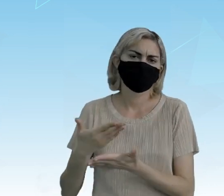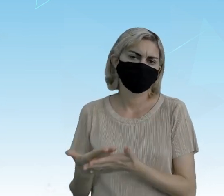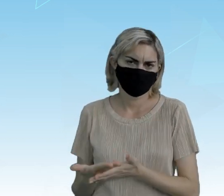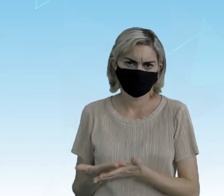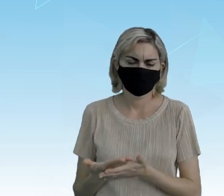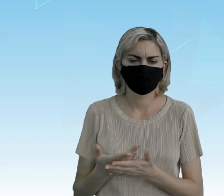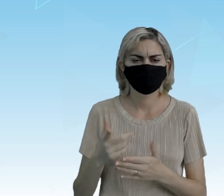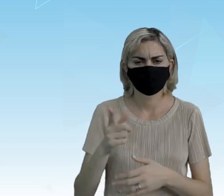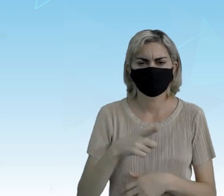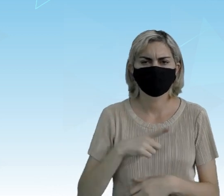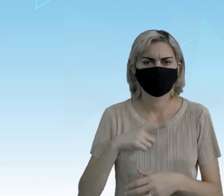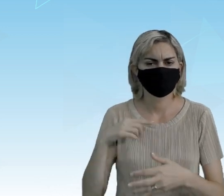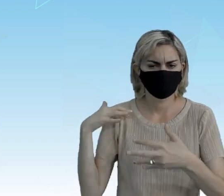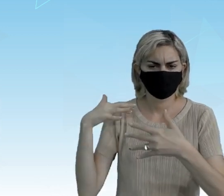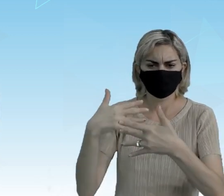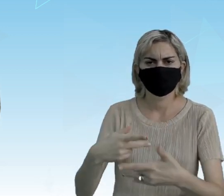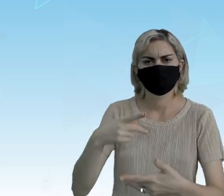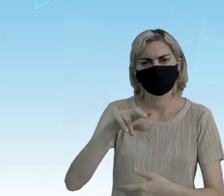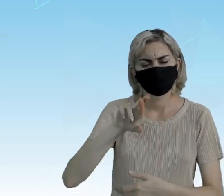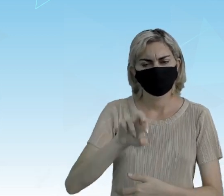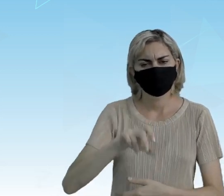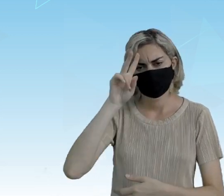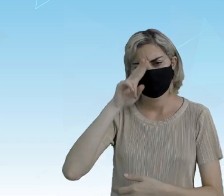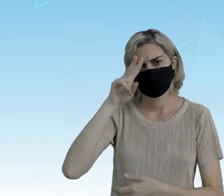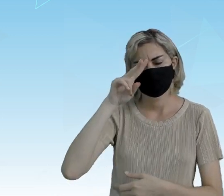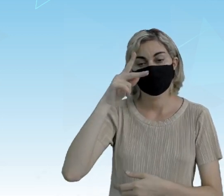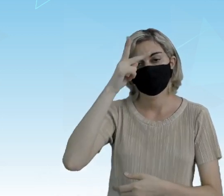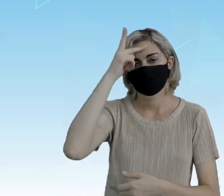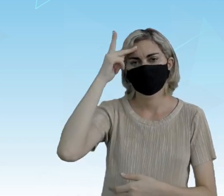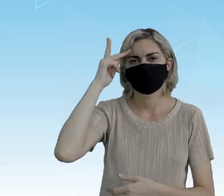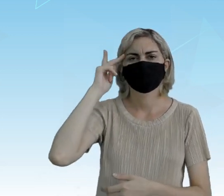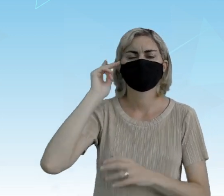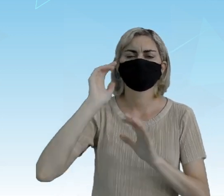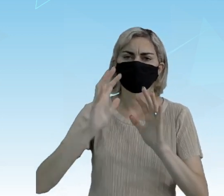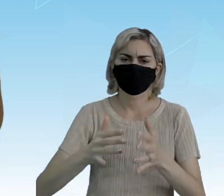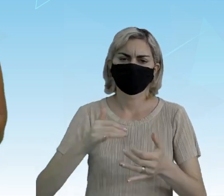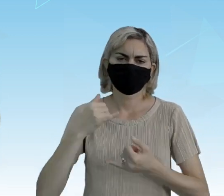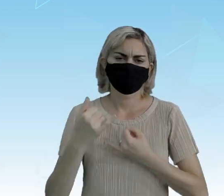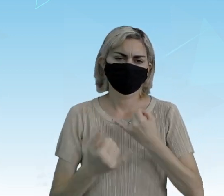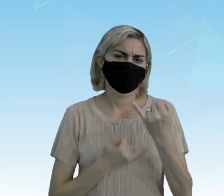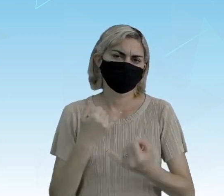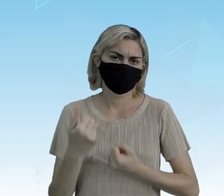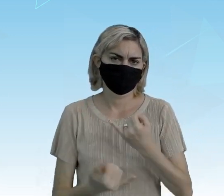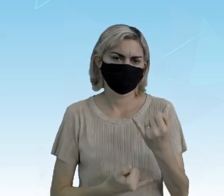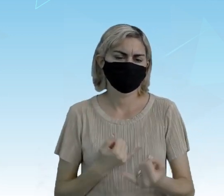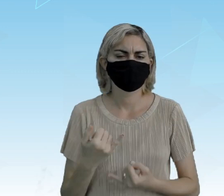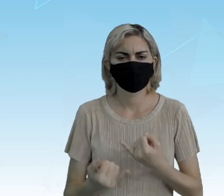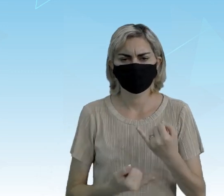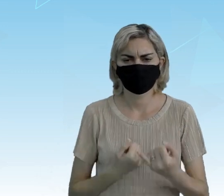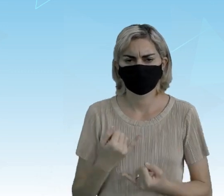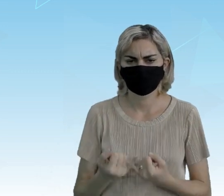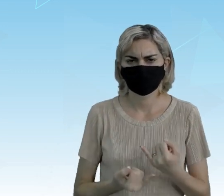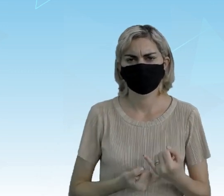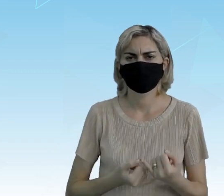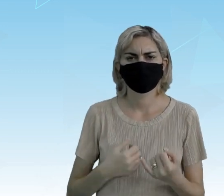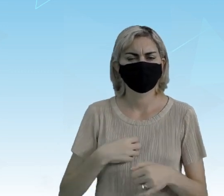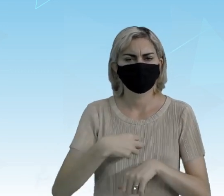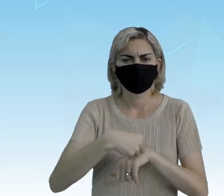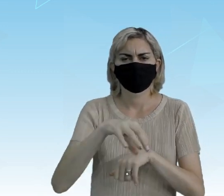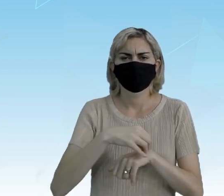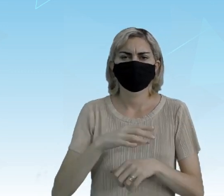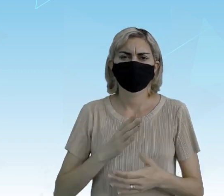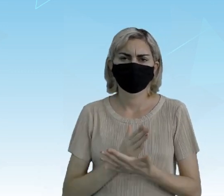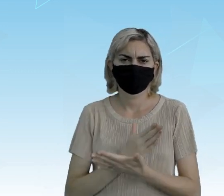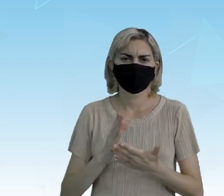Tá certo que desde a pré-história as pessoas, né, já brincavam e jogavam. Tá? Eu trouxe alguns conceitos